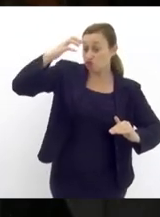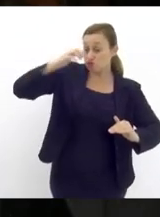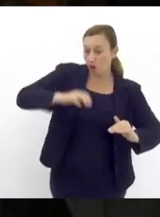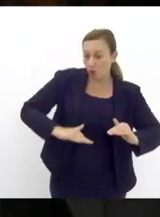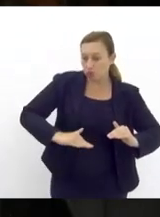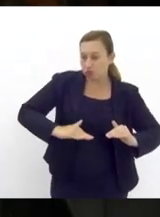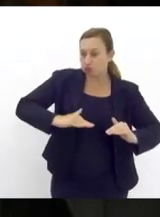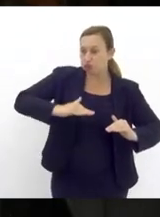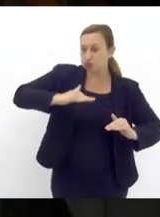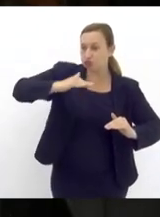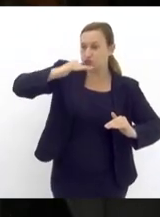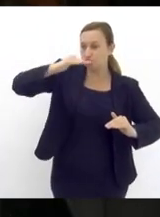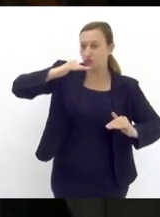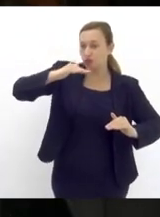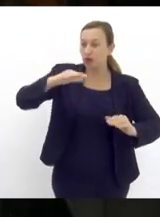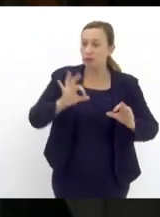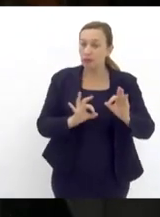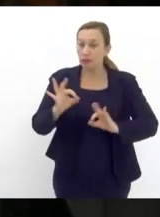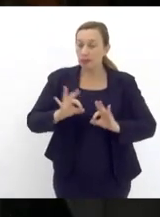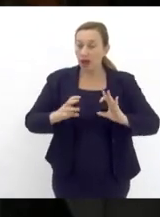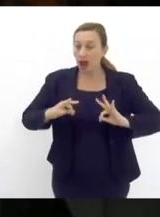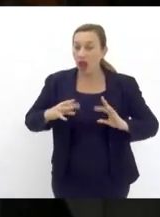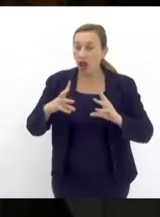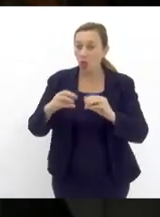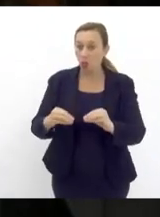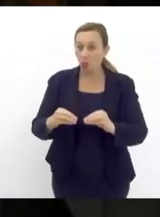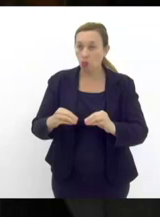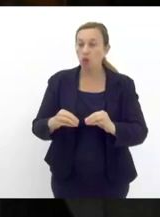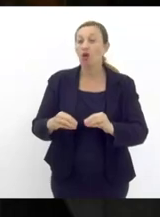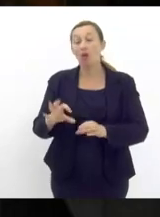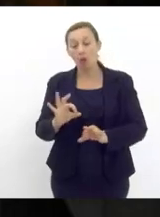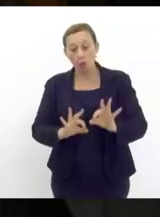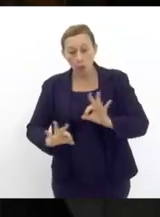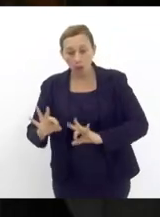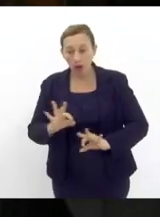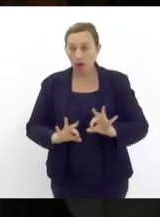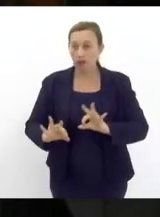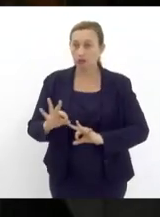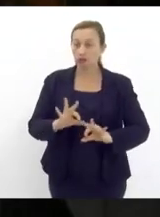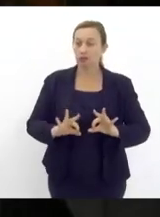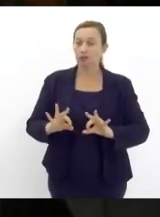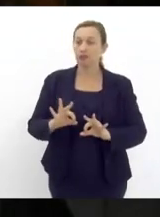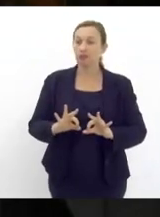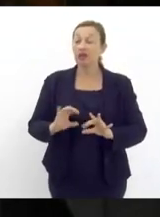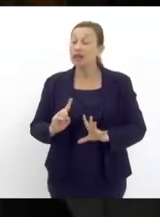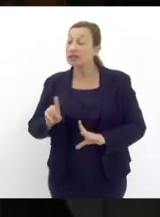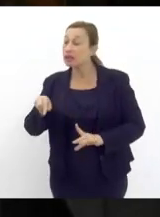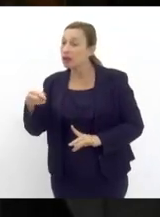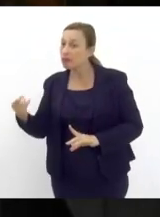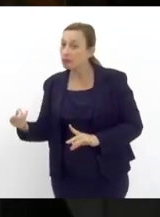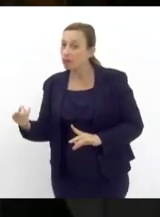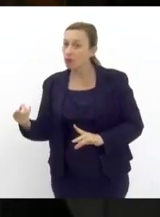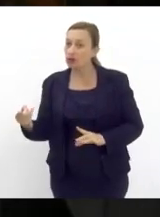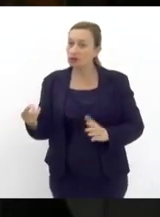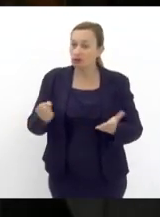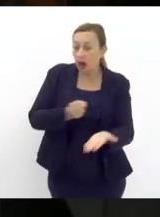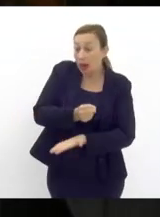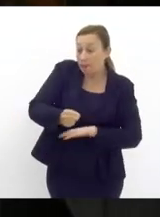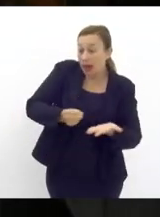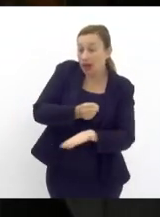correta de baixo para cima Então você tem que ter o plano diretor e depois o plano básico